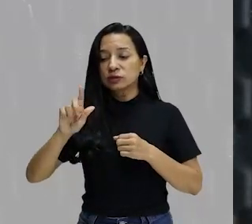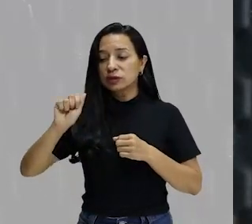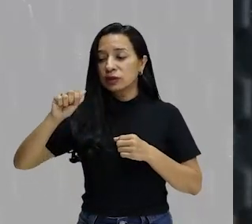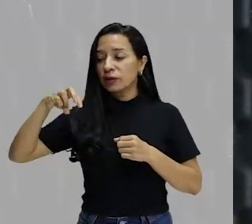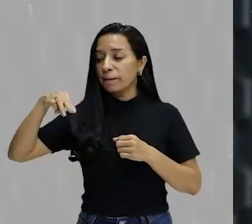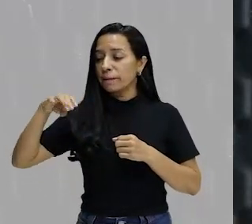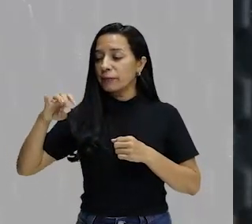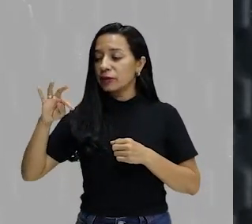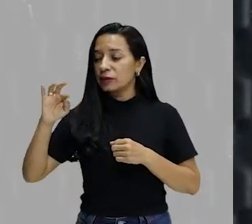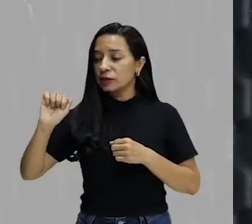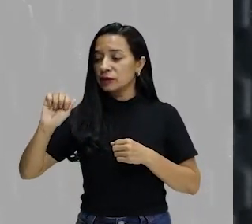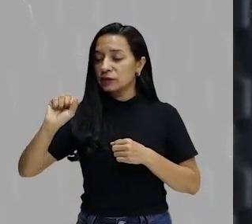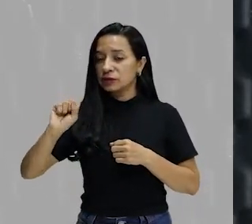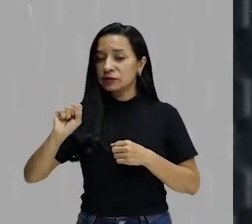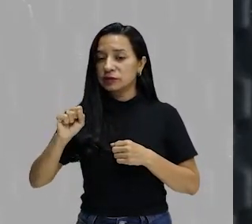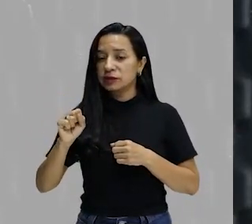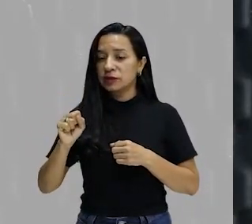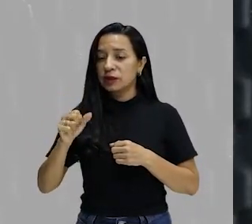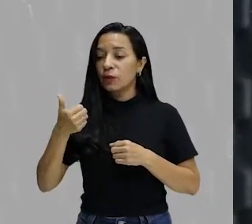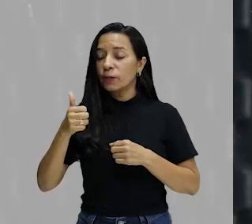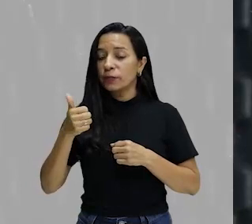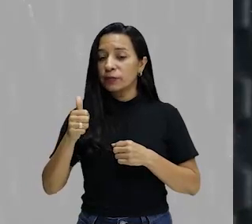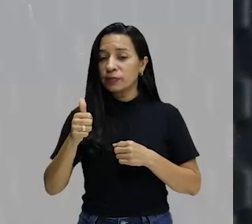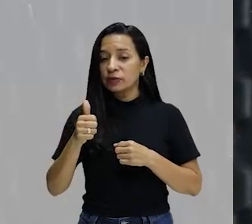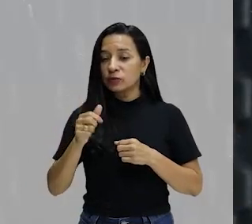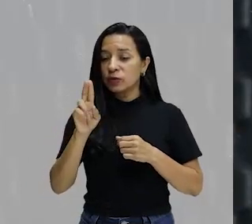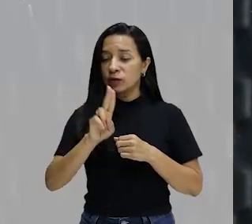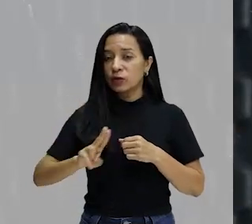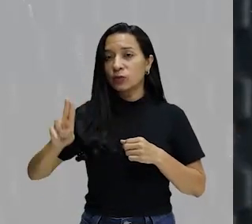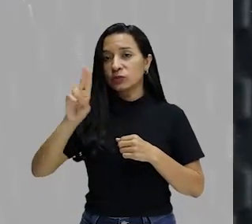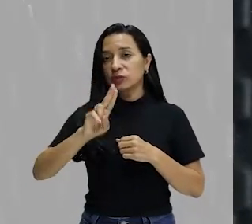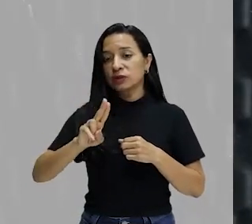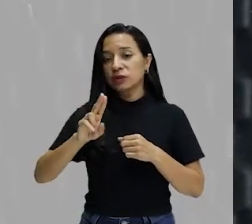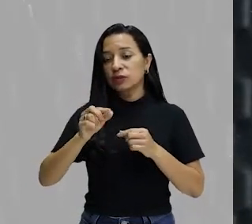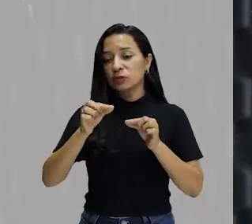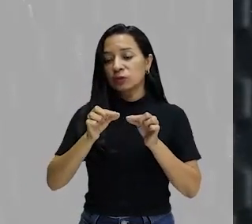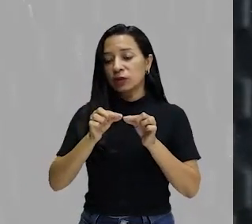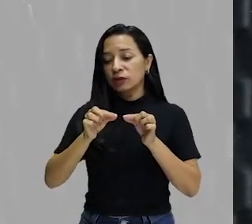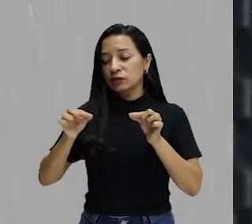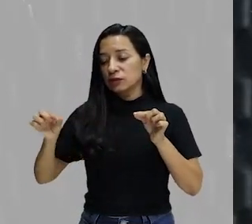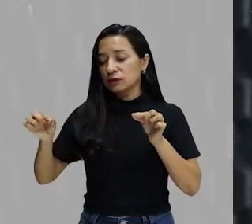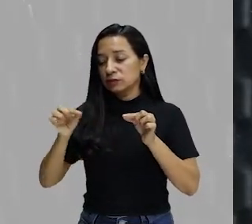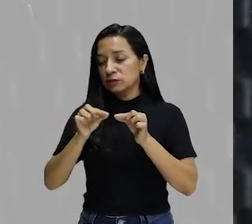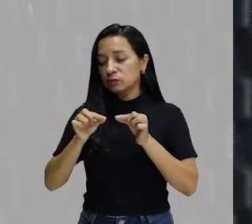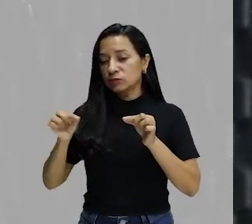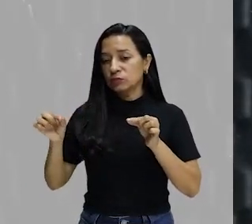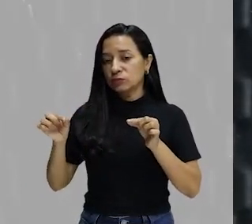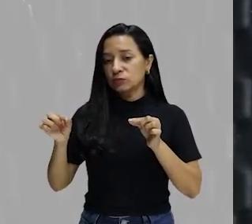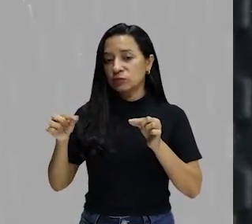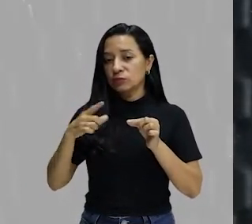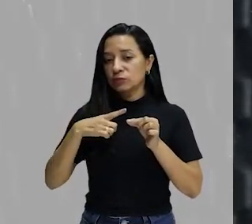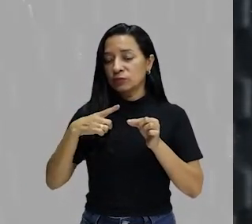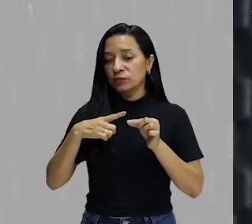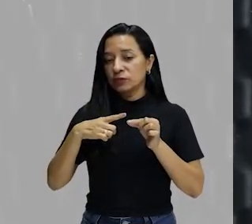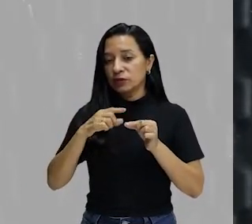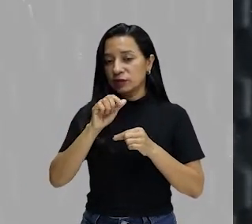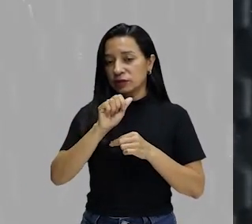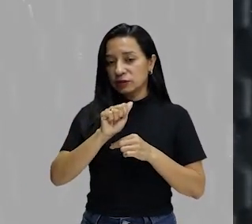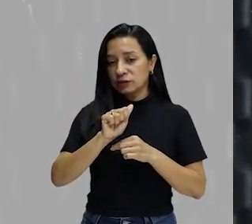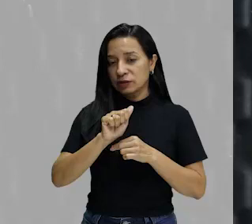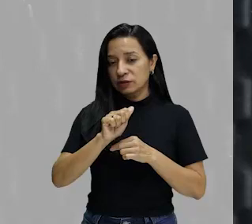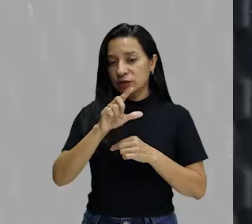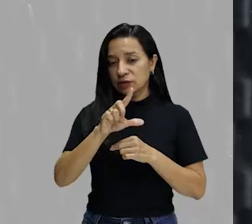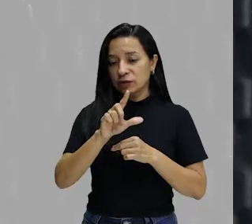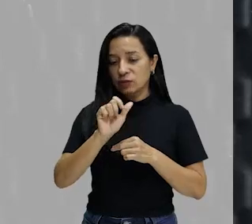forma que eu mostrei para vocês é utilizando essas setas, tá? Mas existe uma outra maneira, ó. Eu sei que eu tenho Azão e Azinho